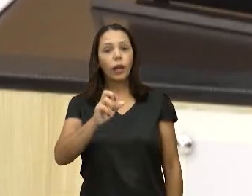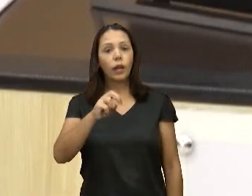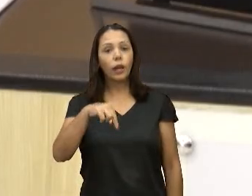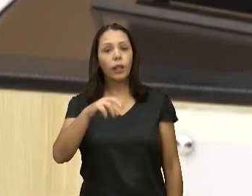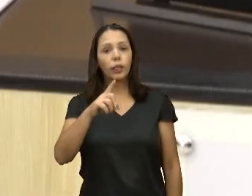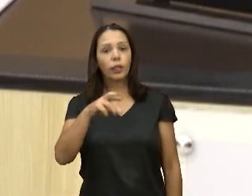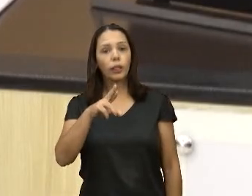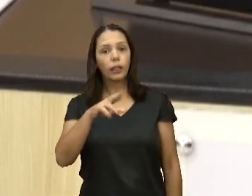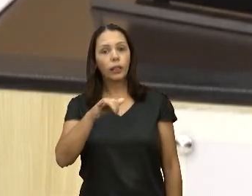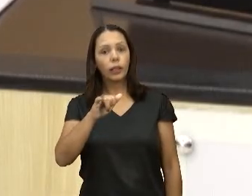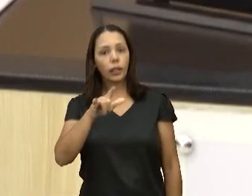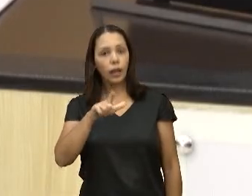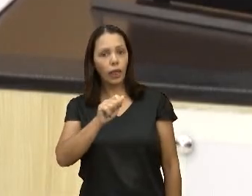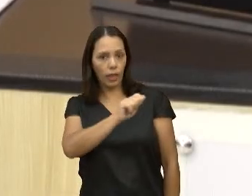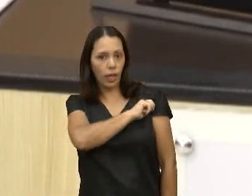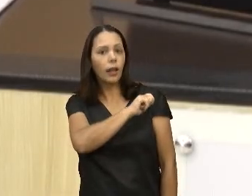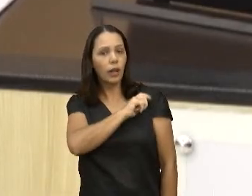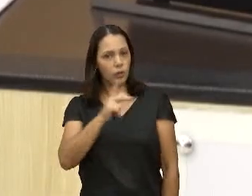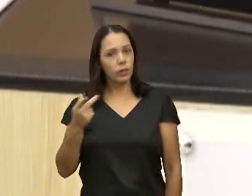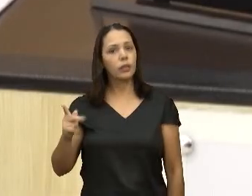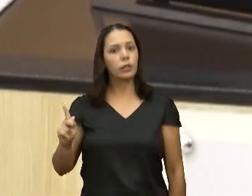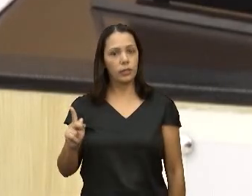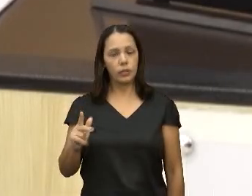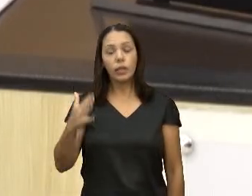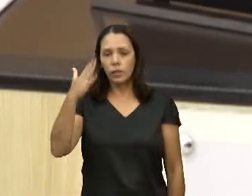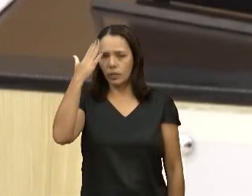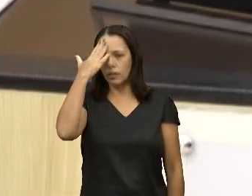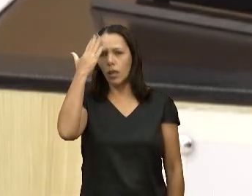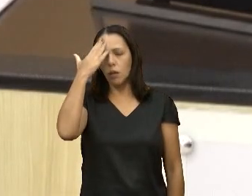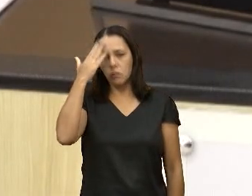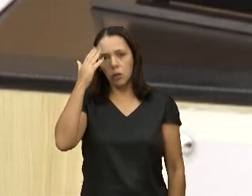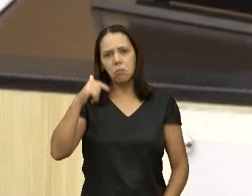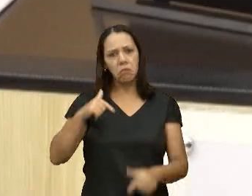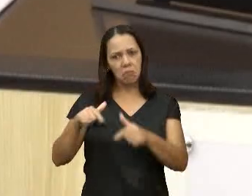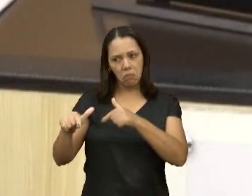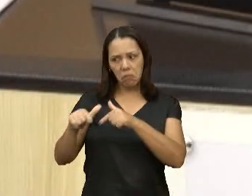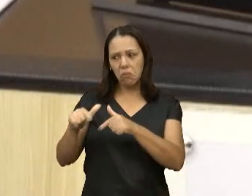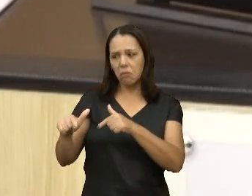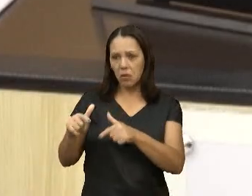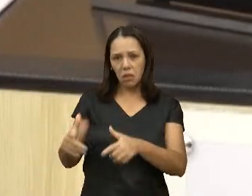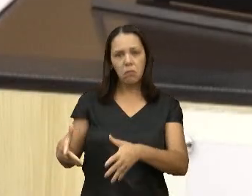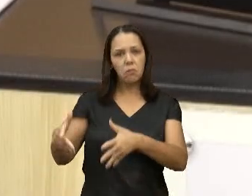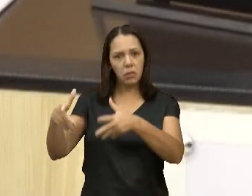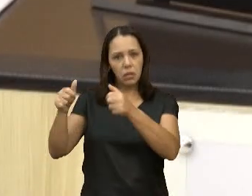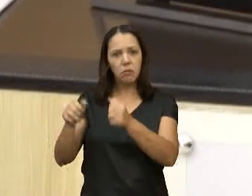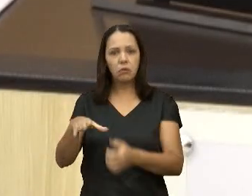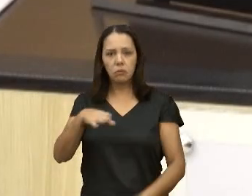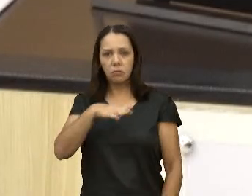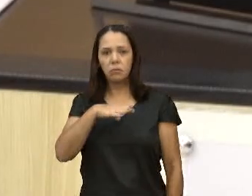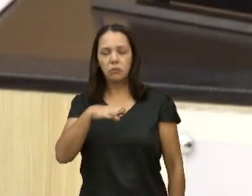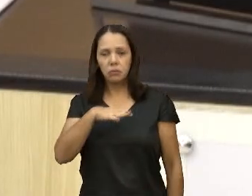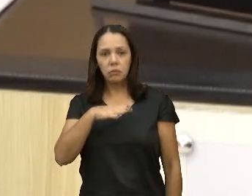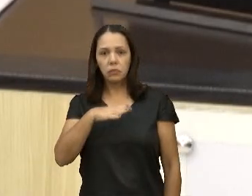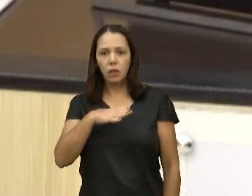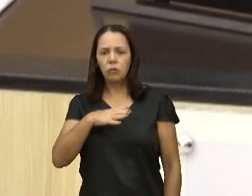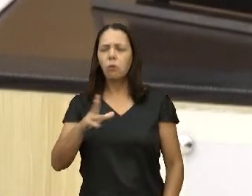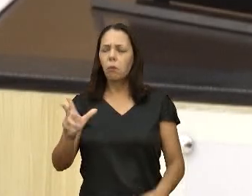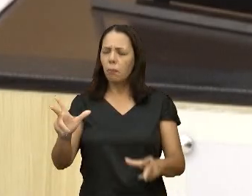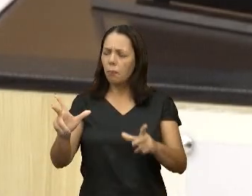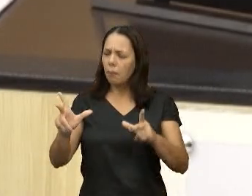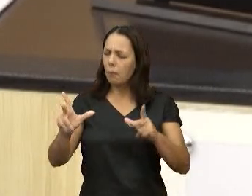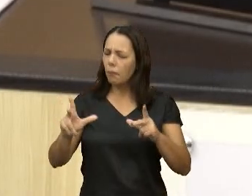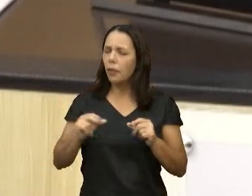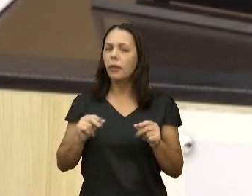dele. Então a gente sabe do trabalho que o Guarana fez na nossa cidade. É mais que merecido